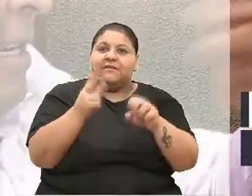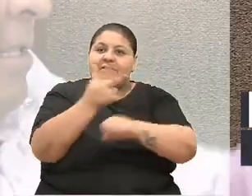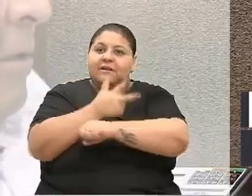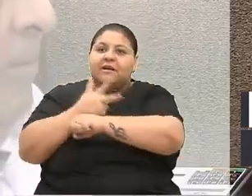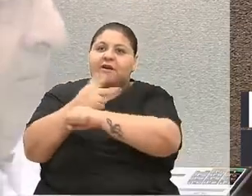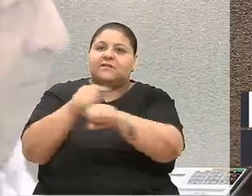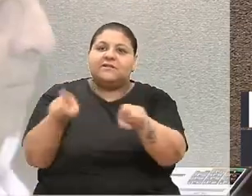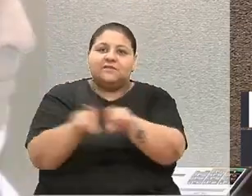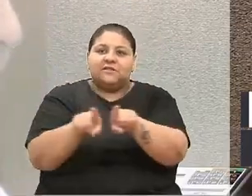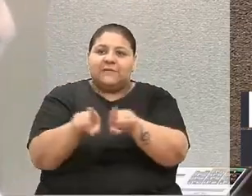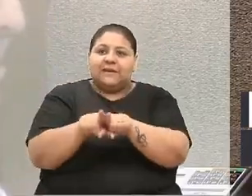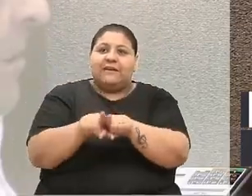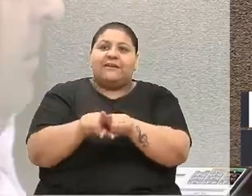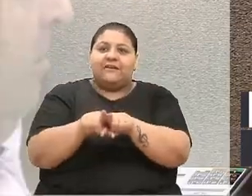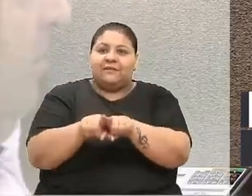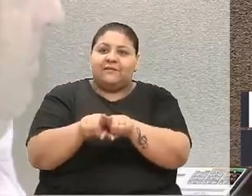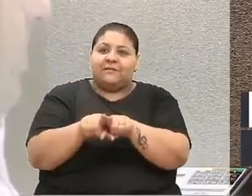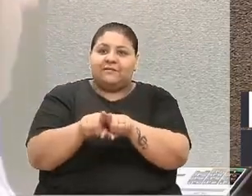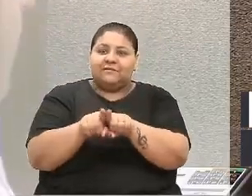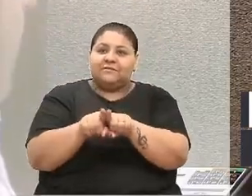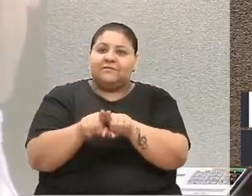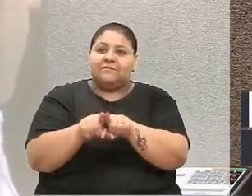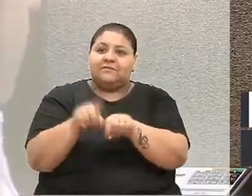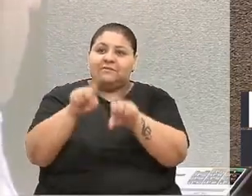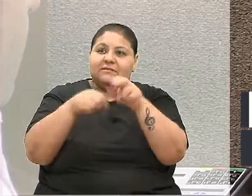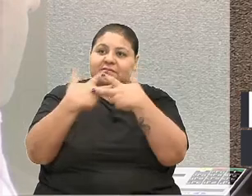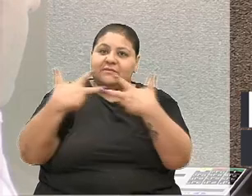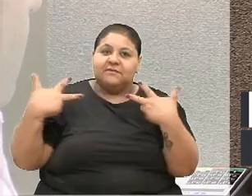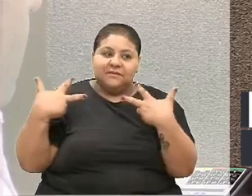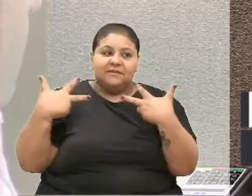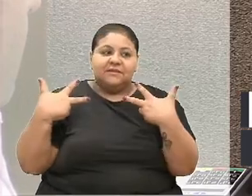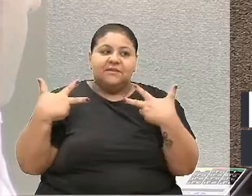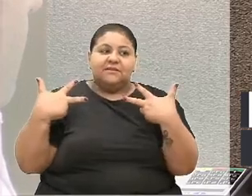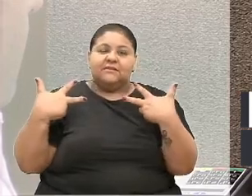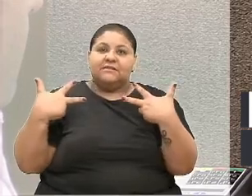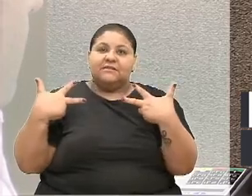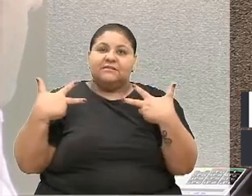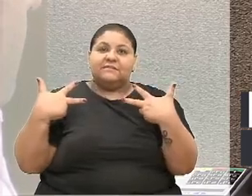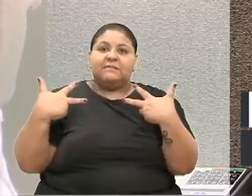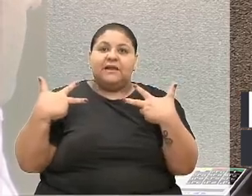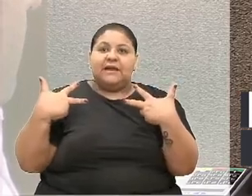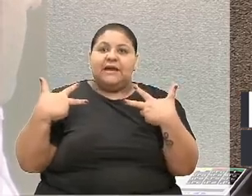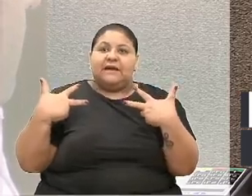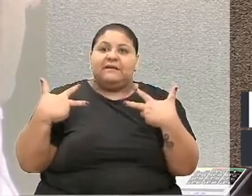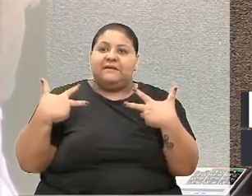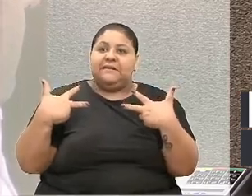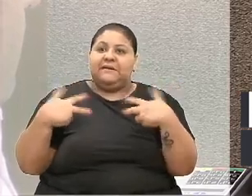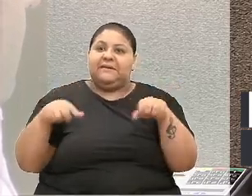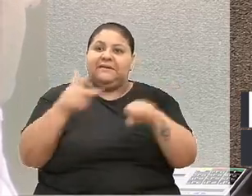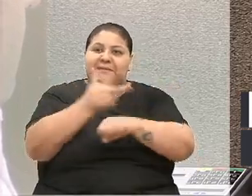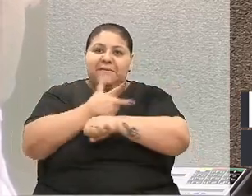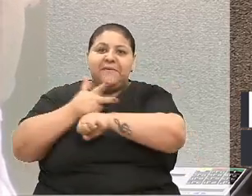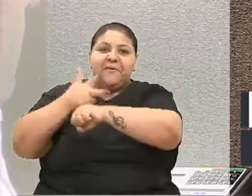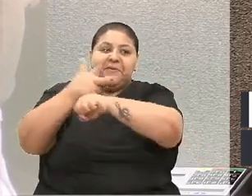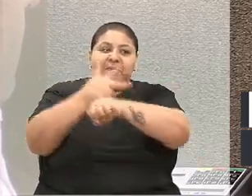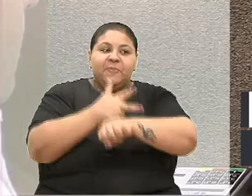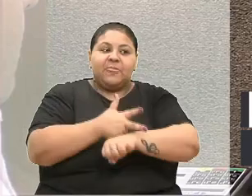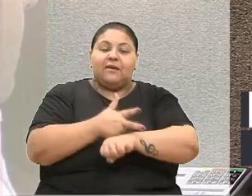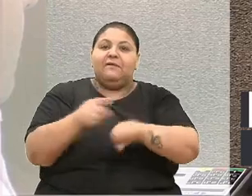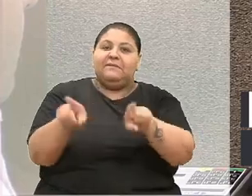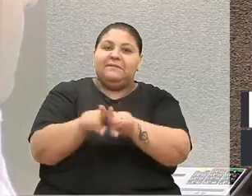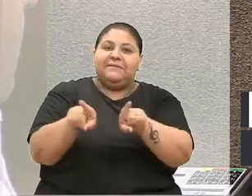de coisas enfim, filmes de terror, aquela